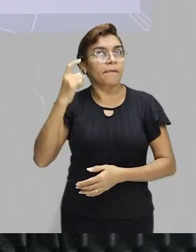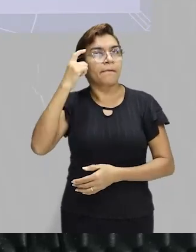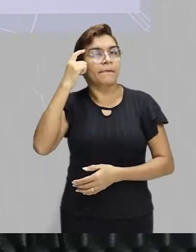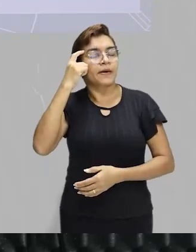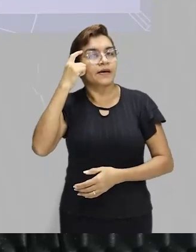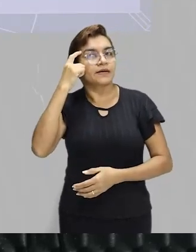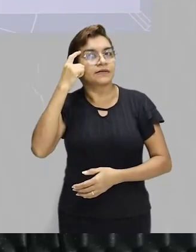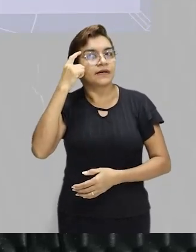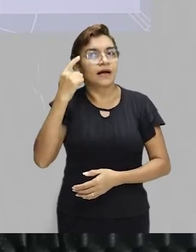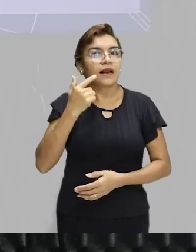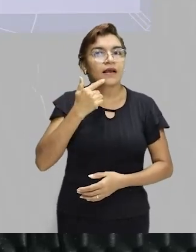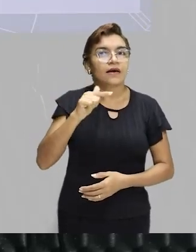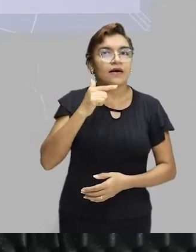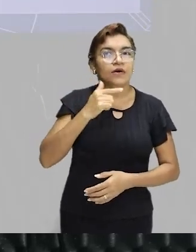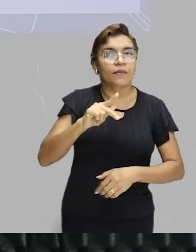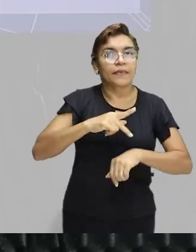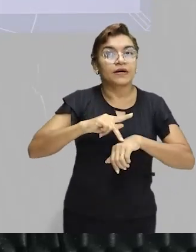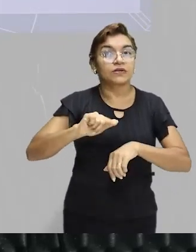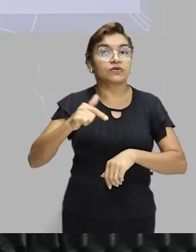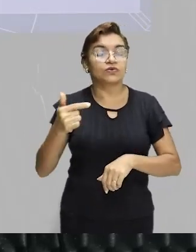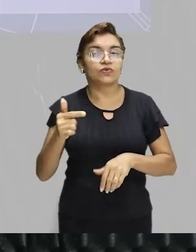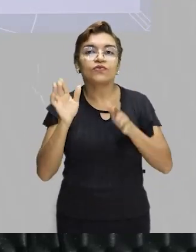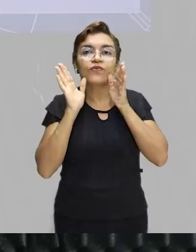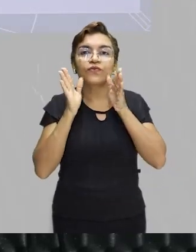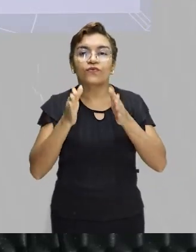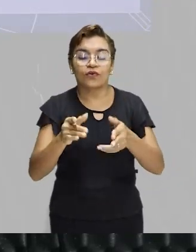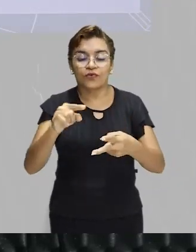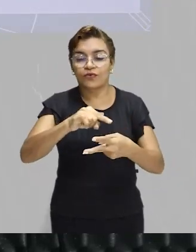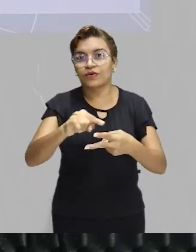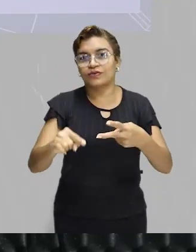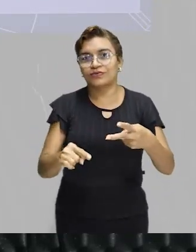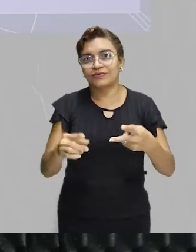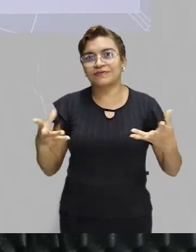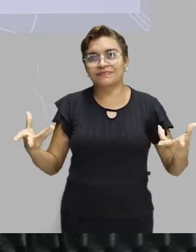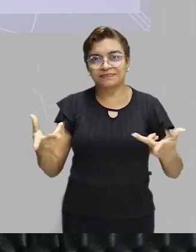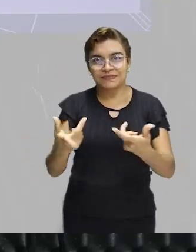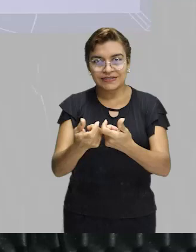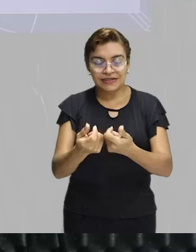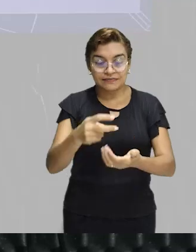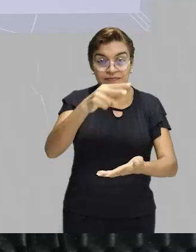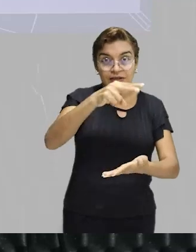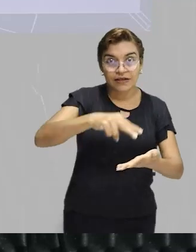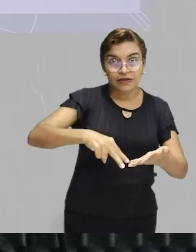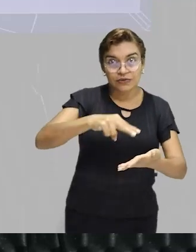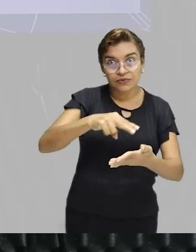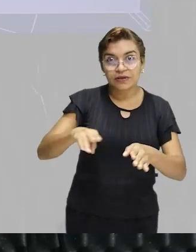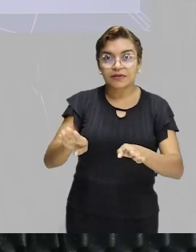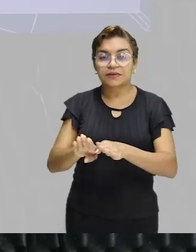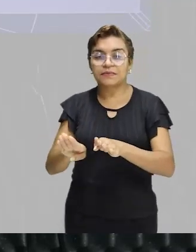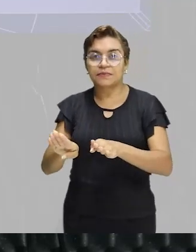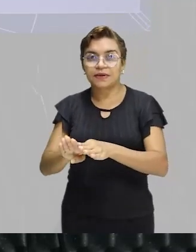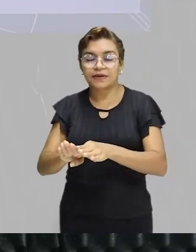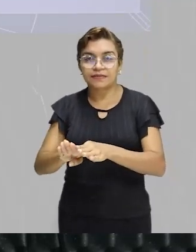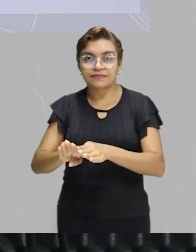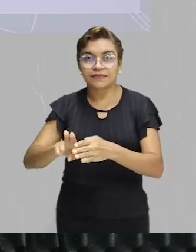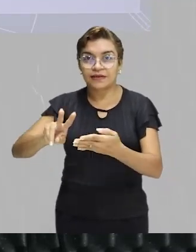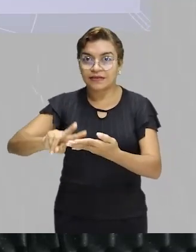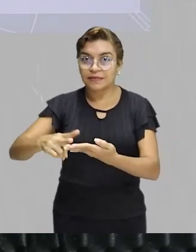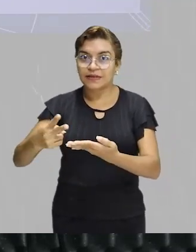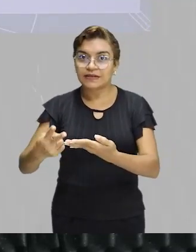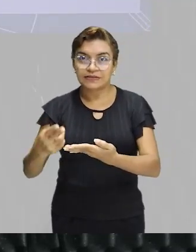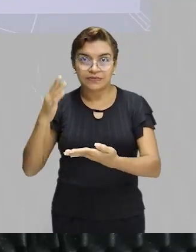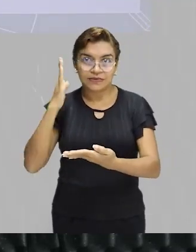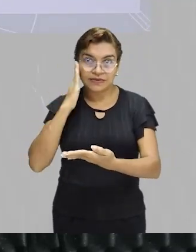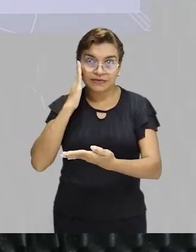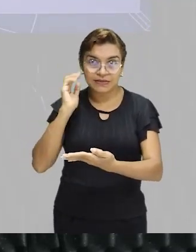na língua estrangeira, tem como foco justamente essas duas habilidades, a leitura e a interpretação. Então, hoje nós vamos falar um